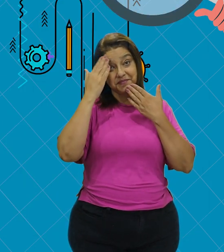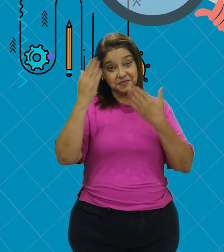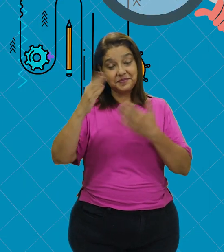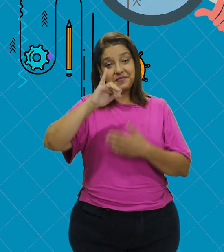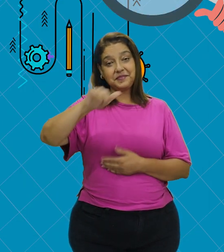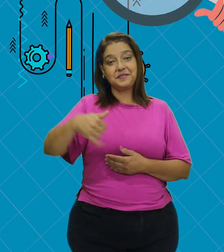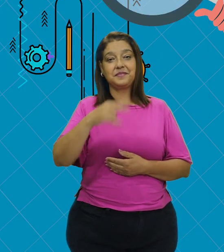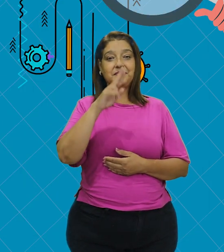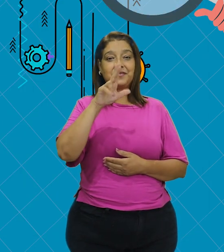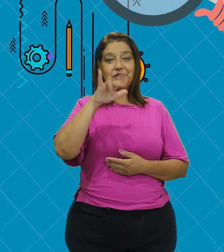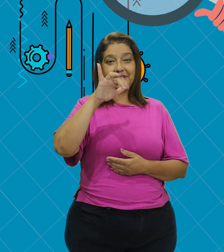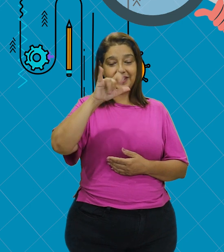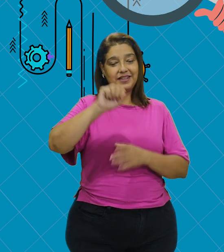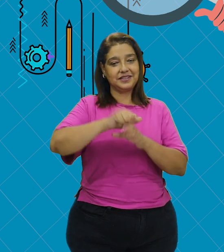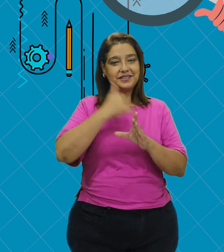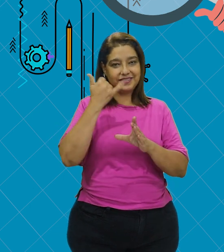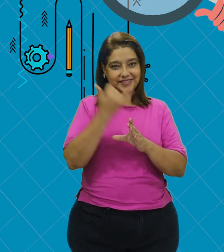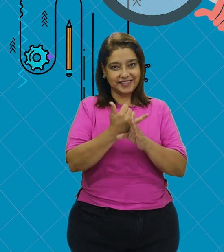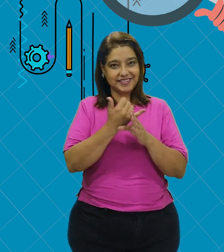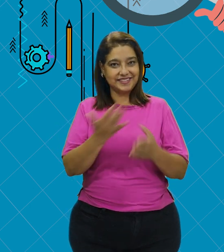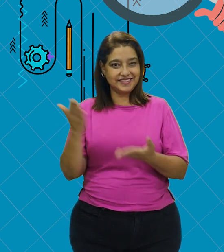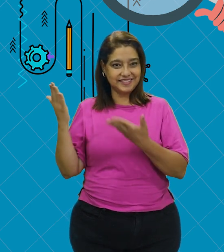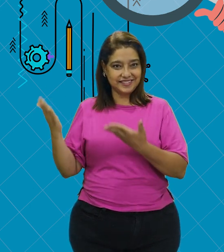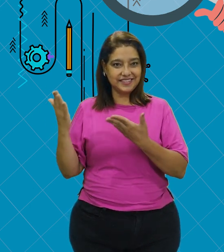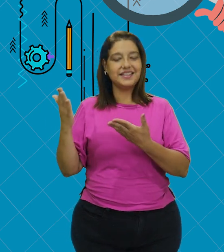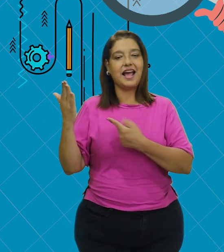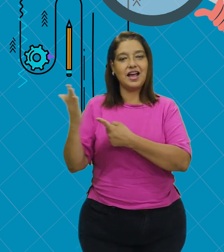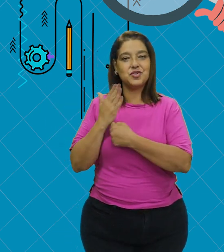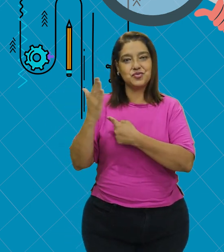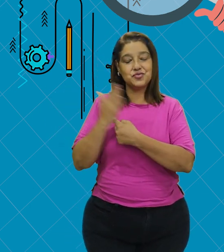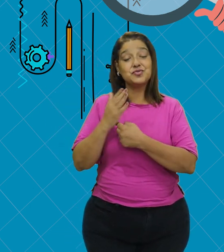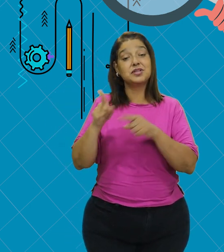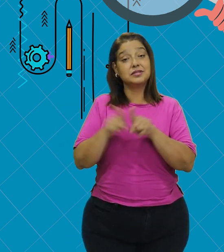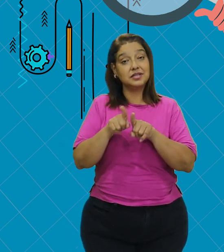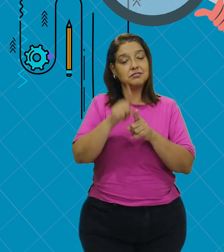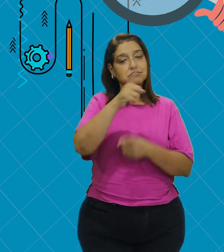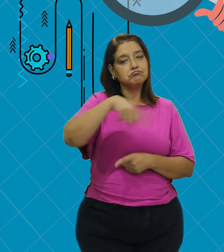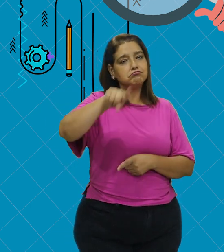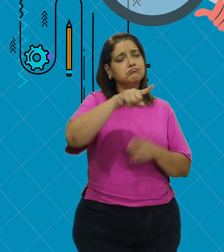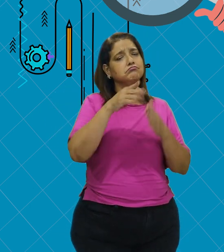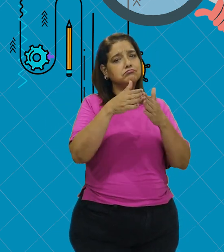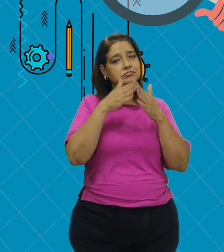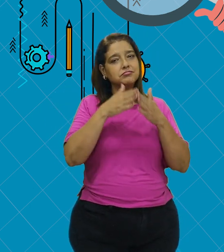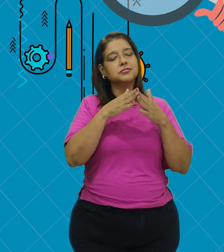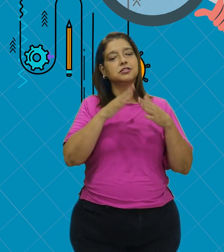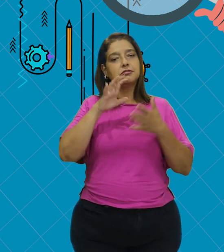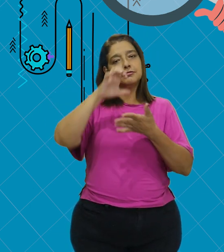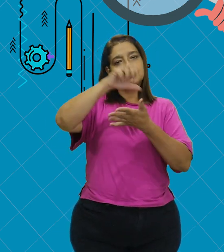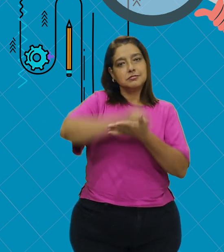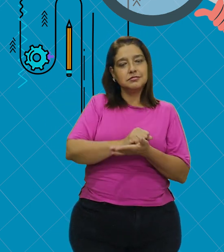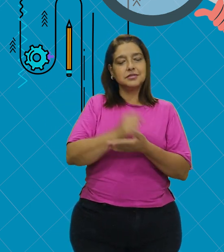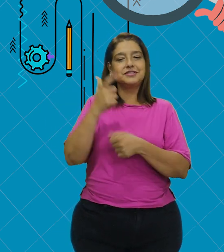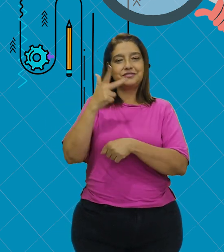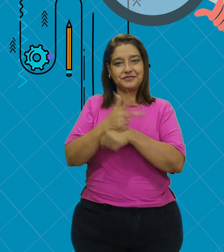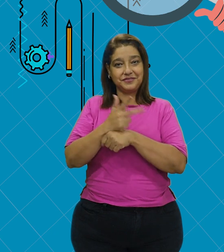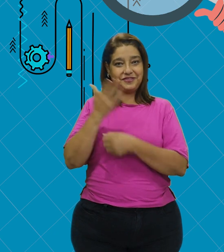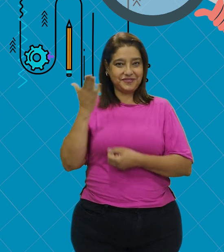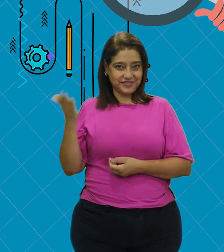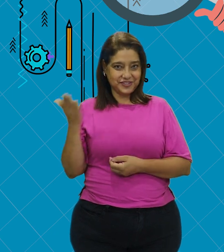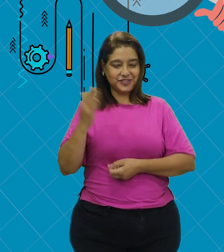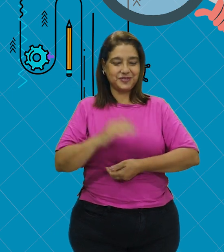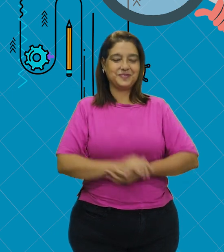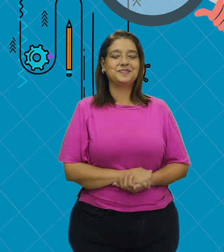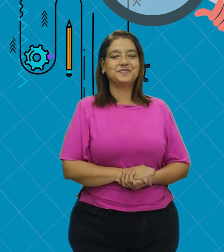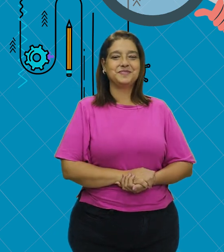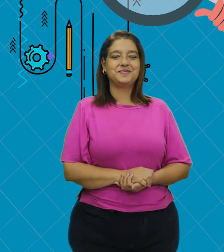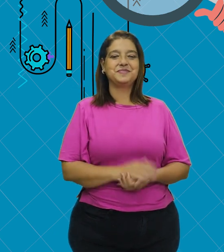Juliana Pinho, do canal do YouTube História e Arte, pela colaboração. E peço que se inscrevam, curtam e assistam aos vídeos do canal.